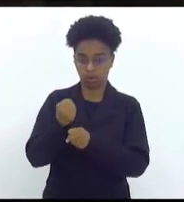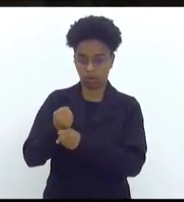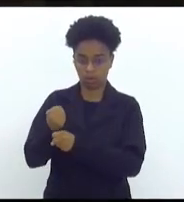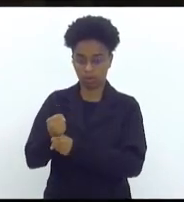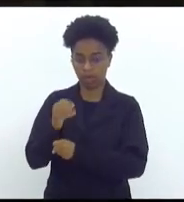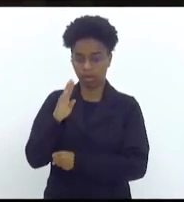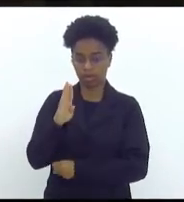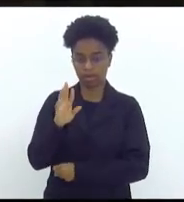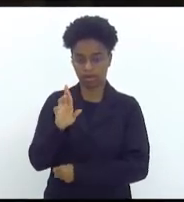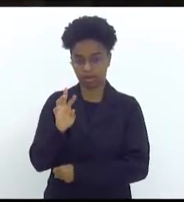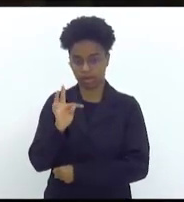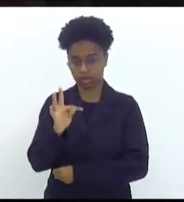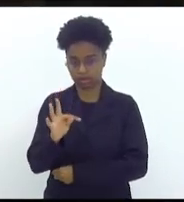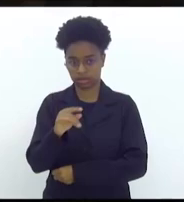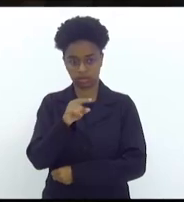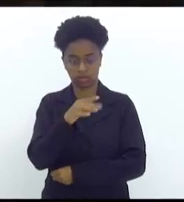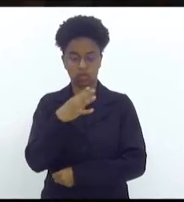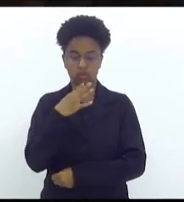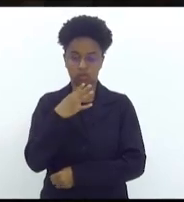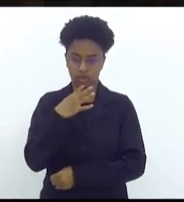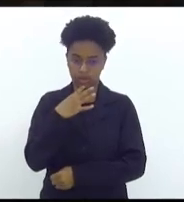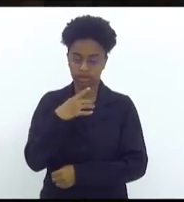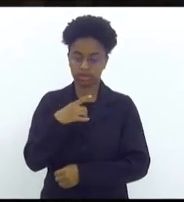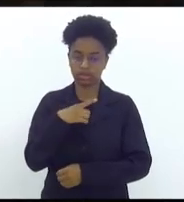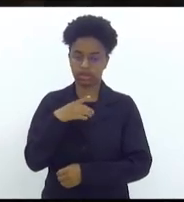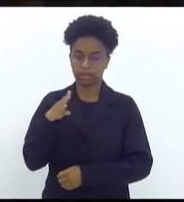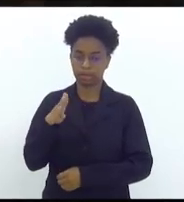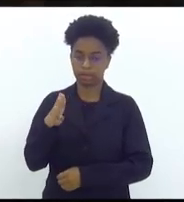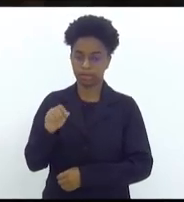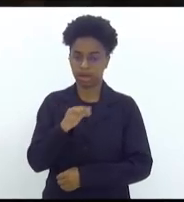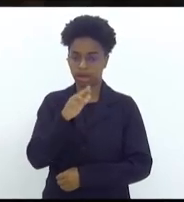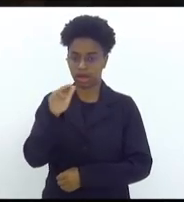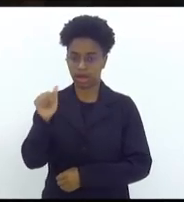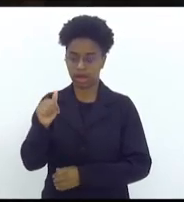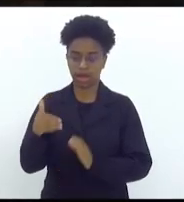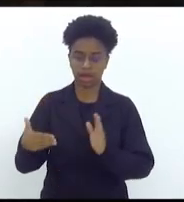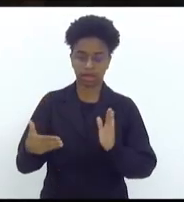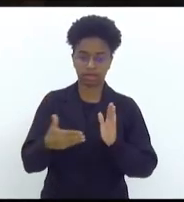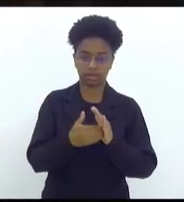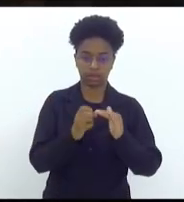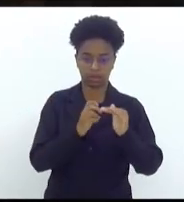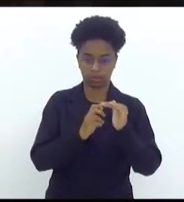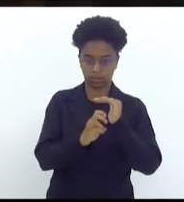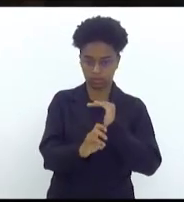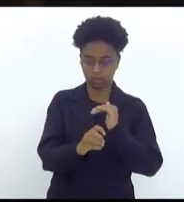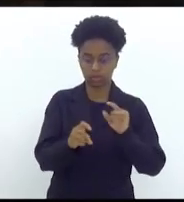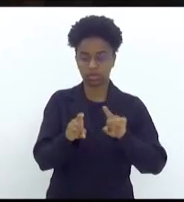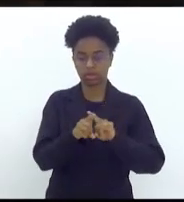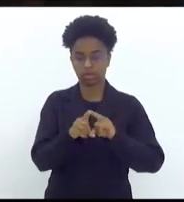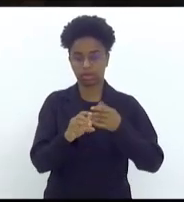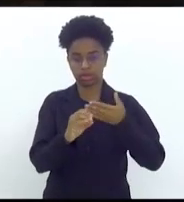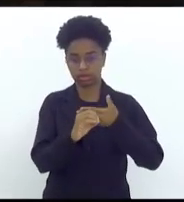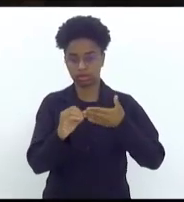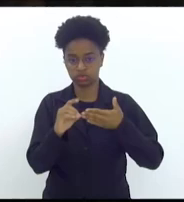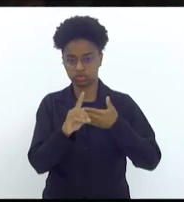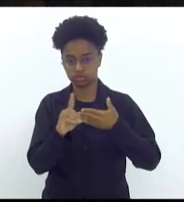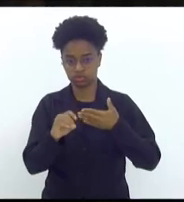o Senhor conhece bem que vem pela Barra da Tijuca até interligar com o metrô desde a zona oeste